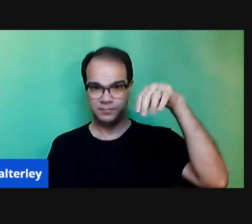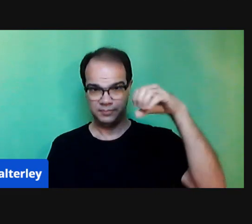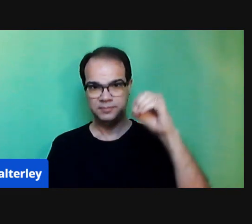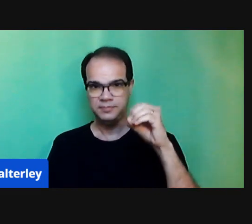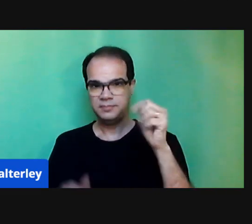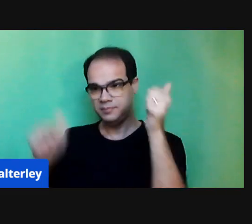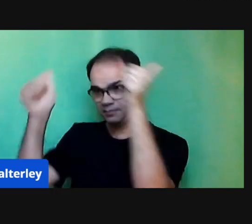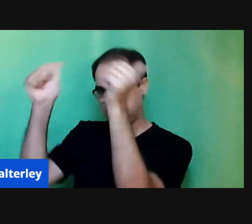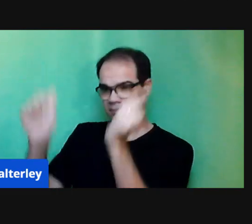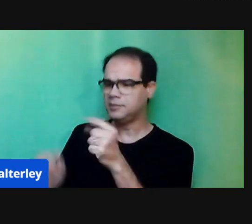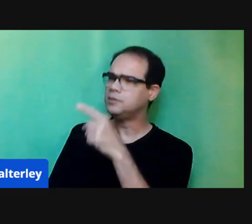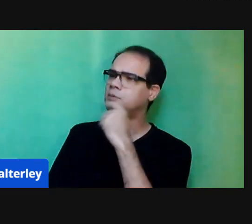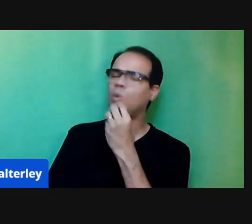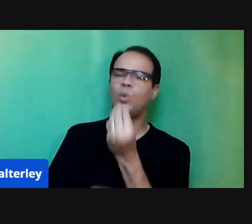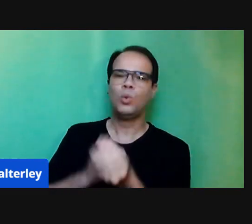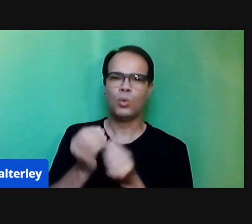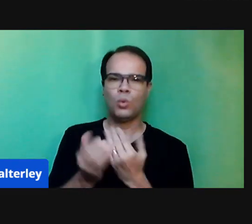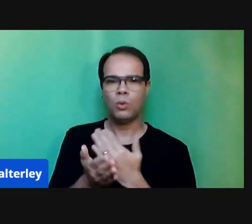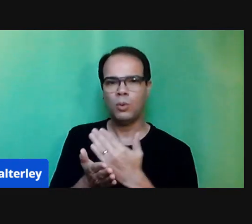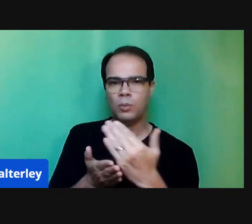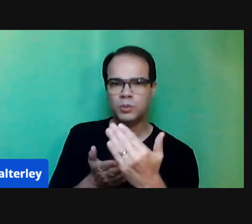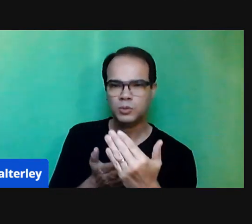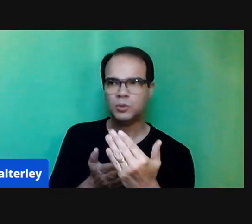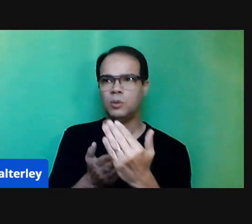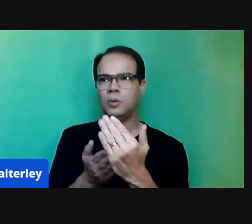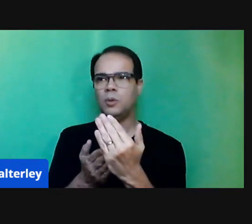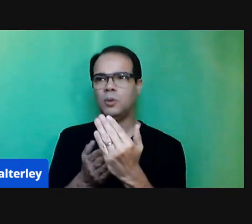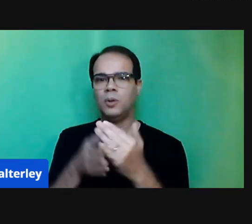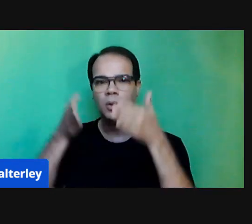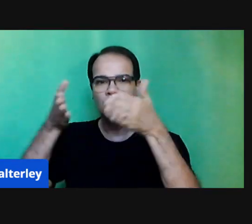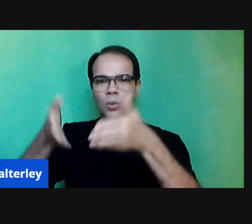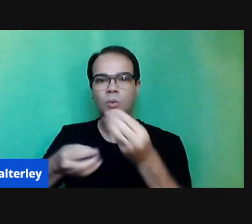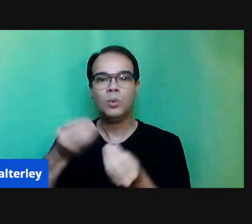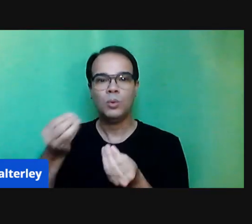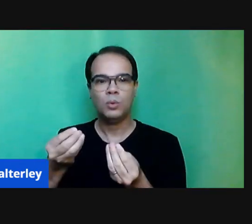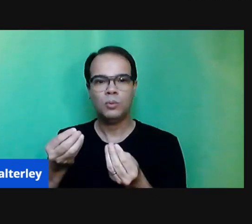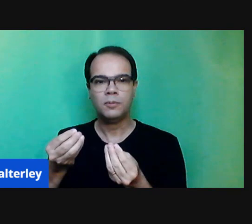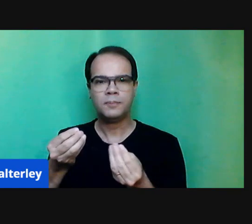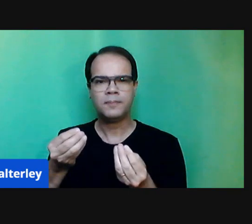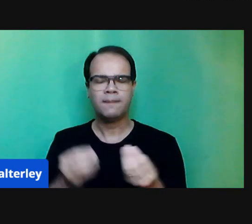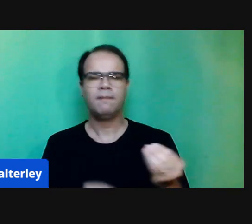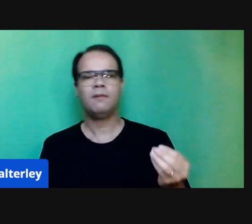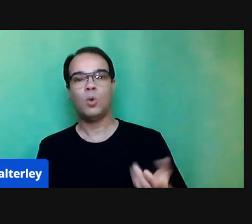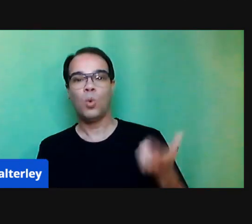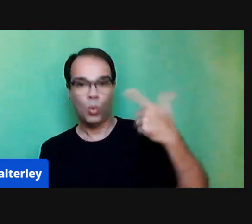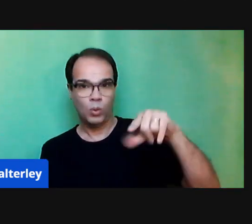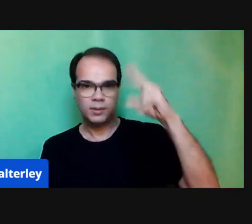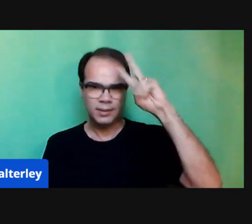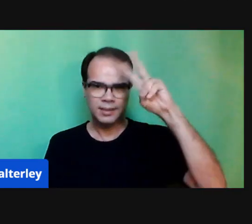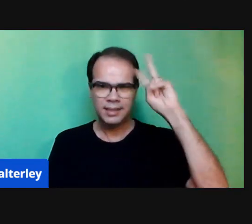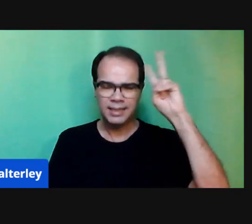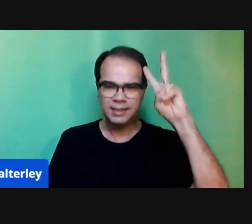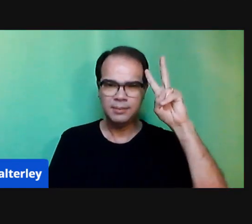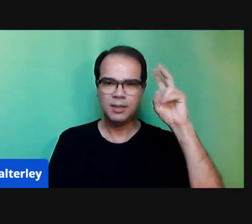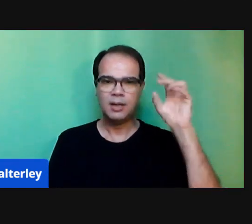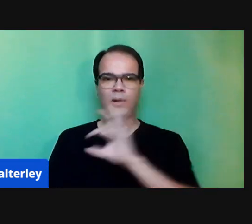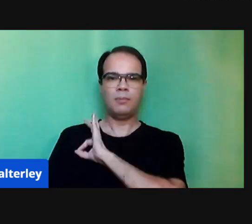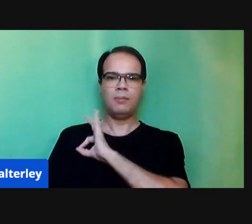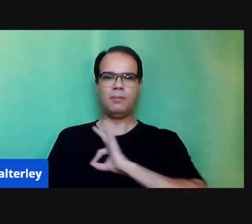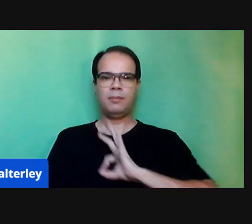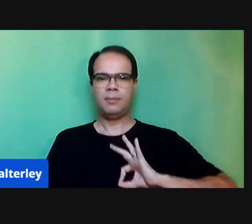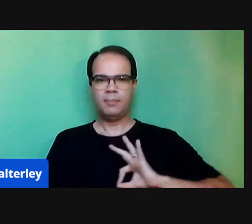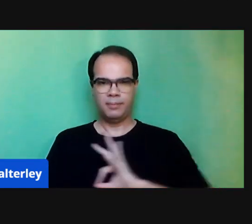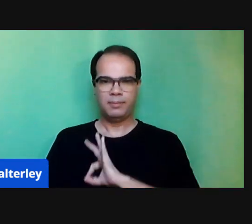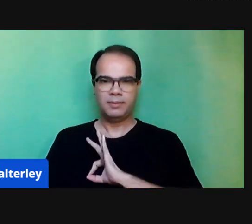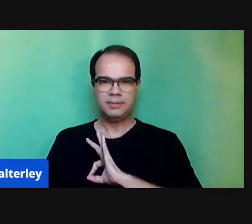documentário sobre a Furjona, que é aquela onça que fugiu duas vezes do Centro de Reabilitação de Animais